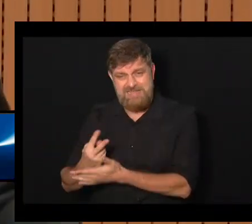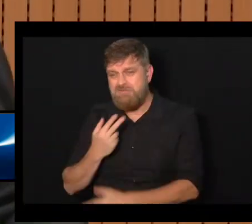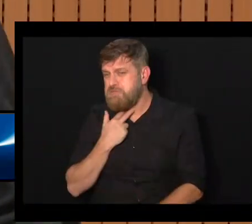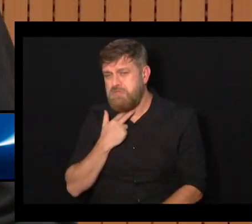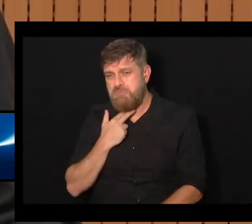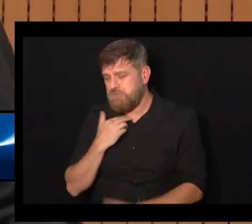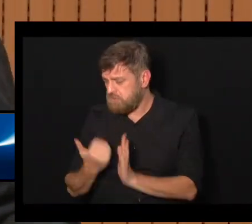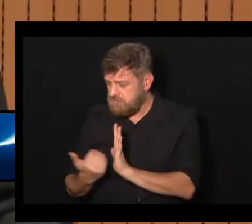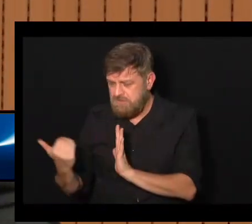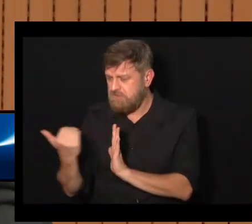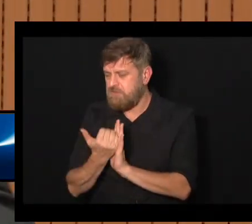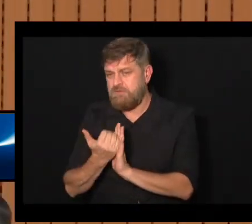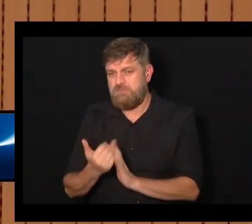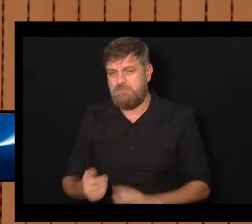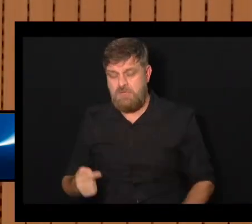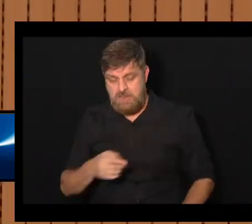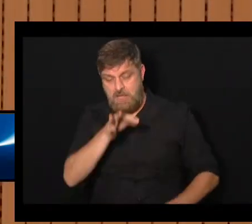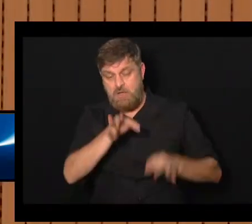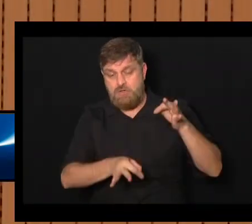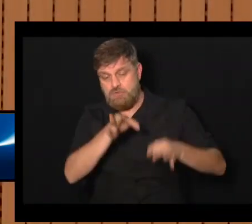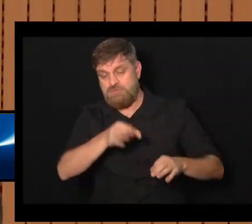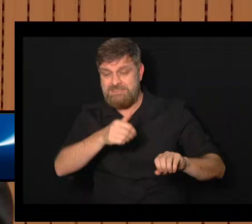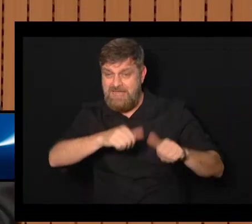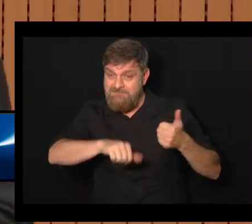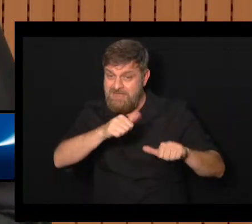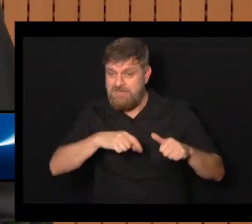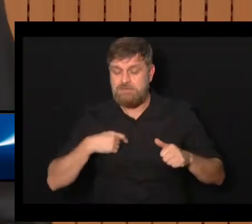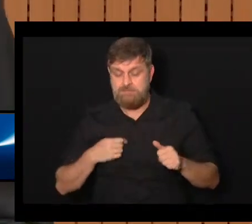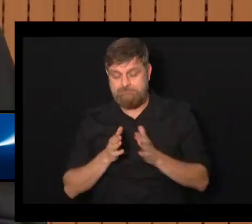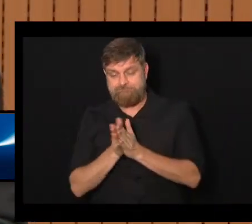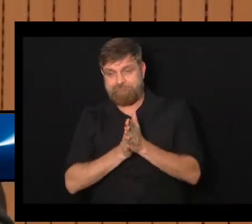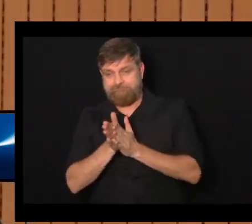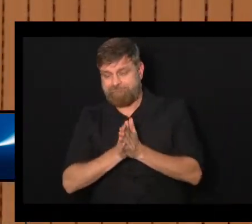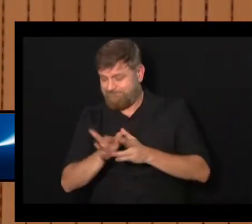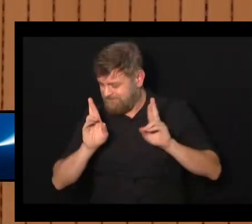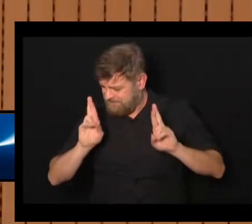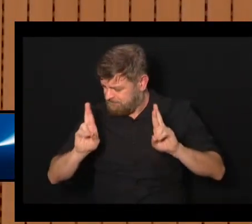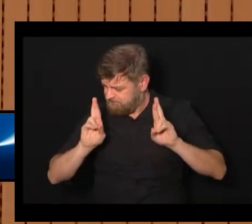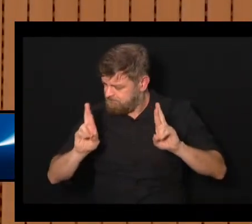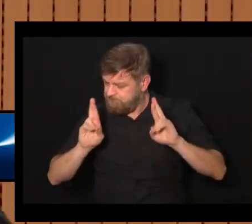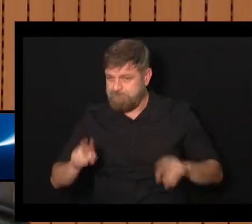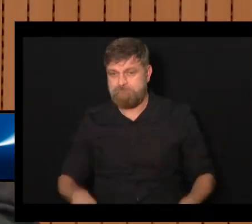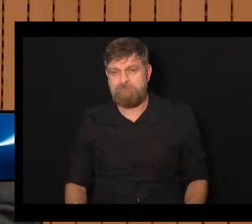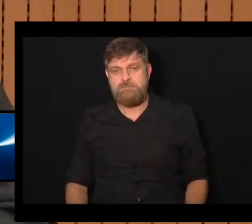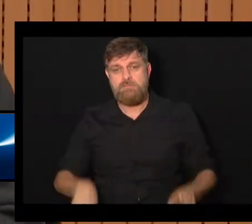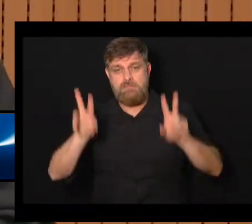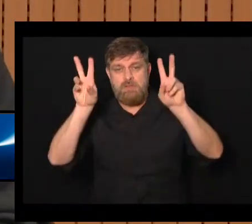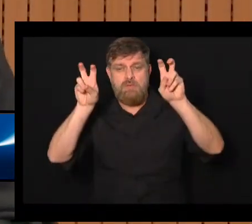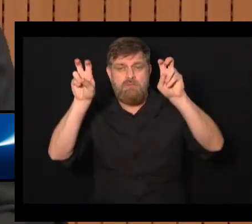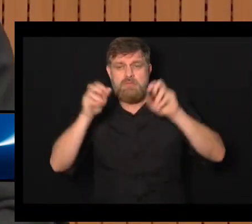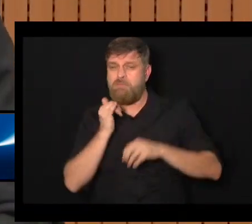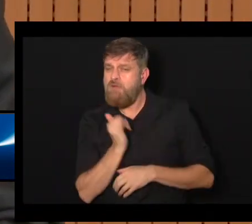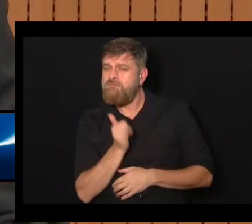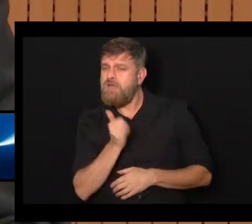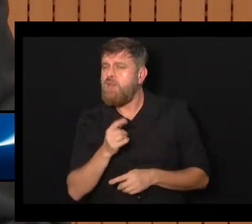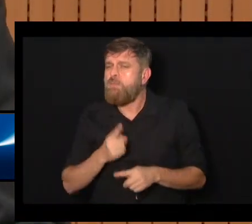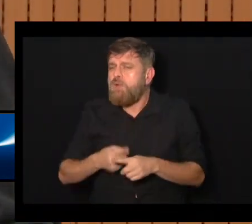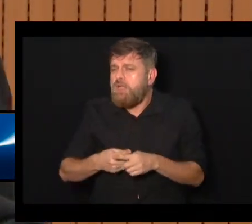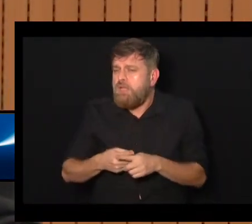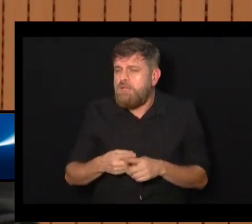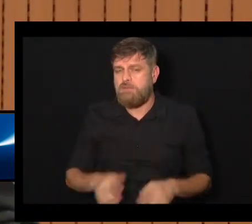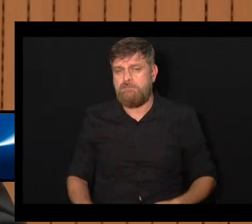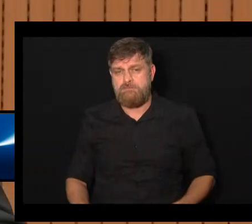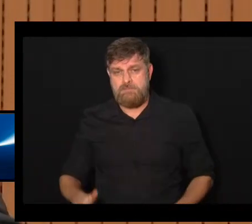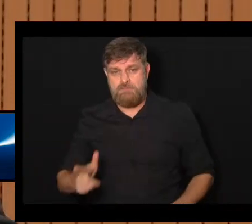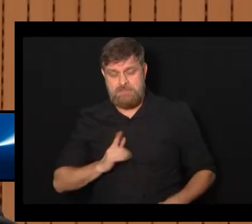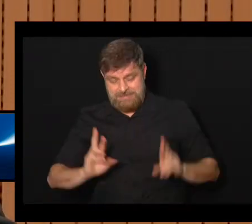no judiciário da nossa cidade. Então, há uma expectativa grande, mas eu estou falando desse tema por quê? Porque, ao mesmo tempo que há